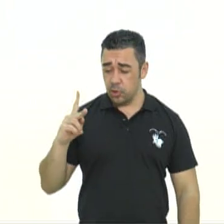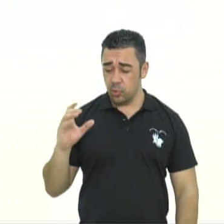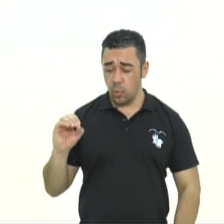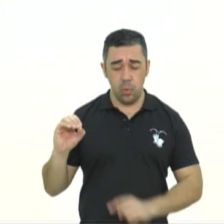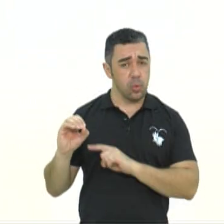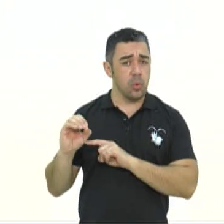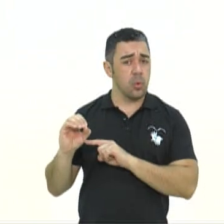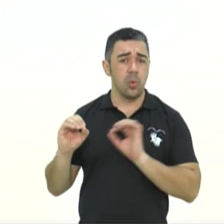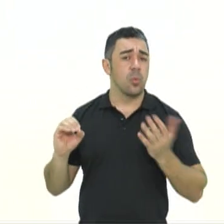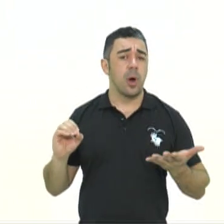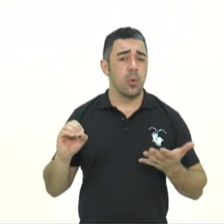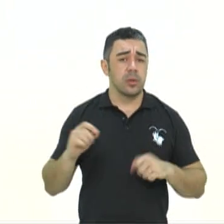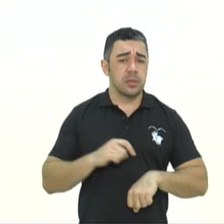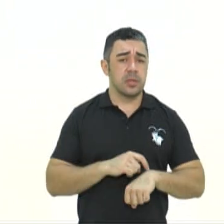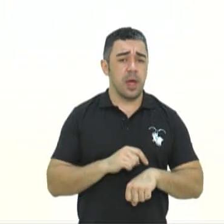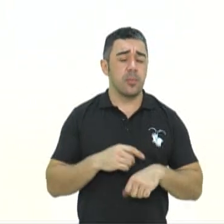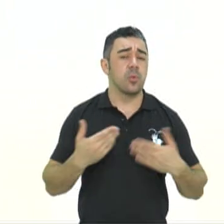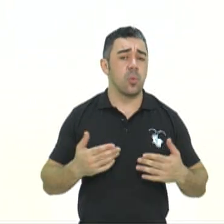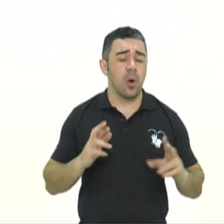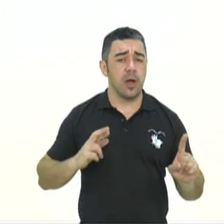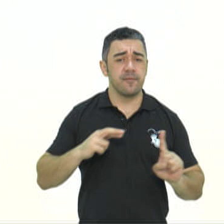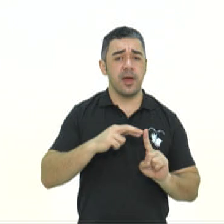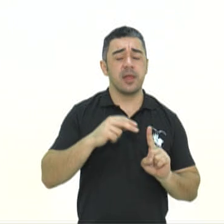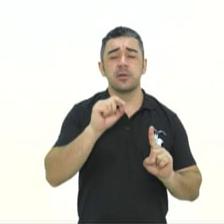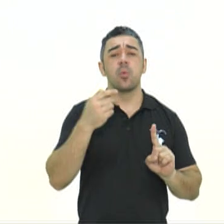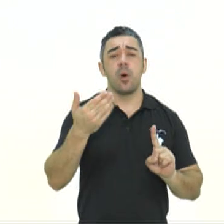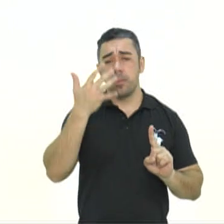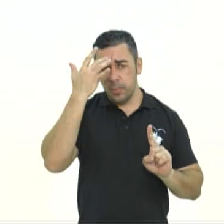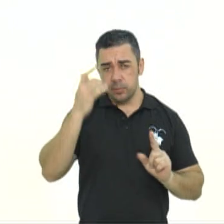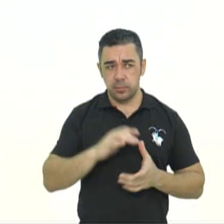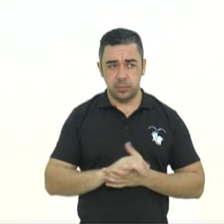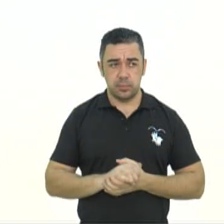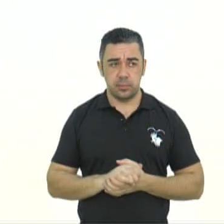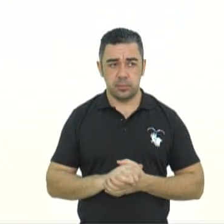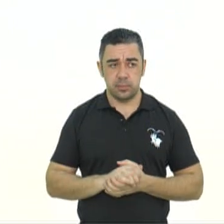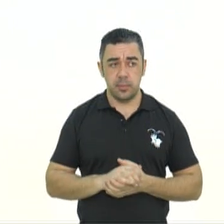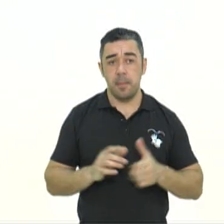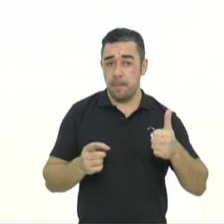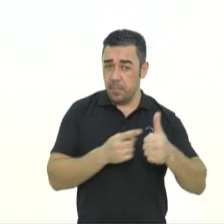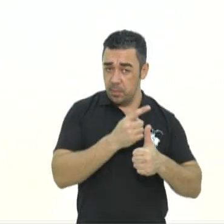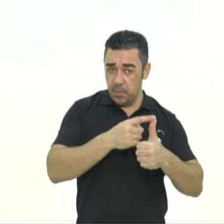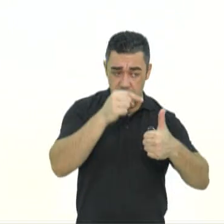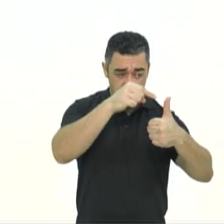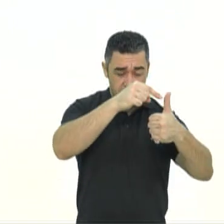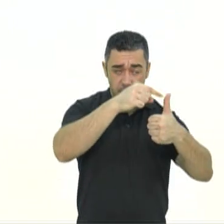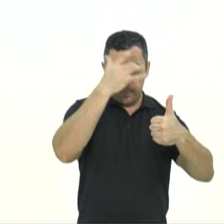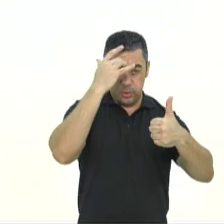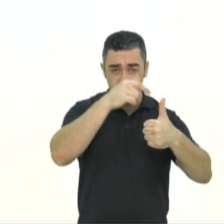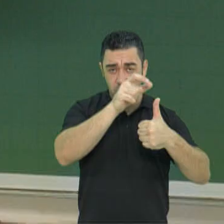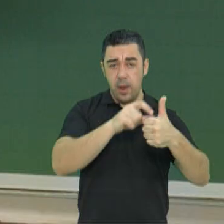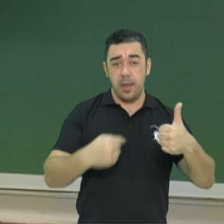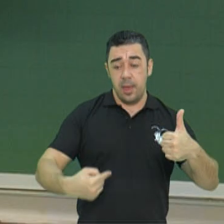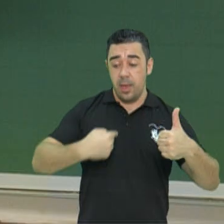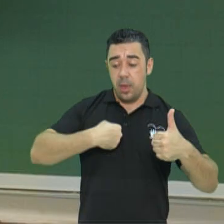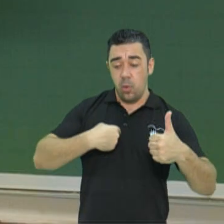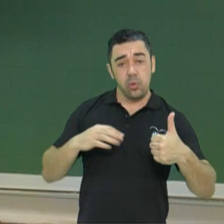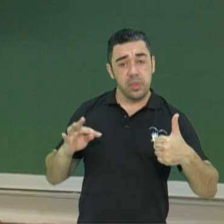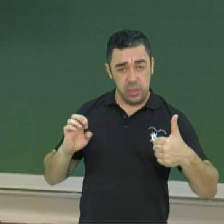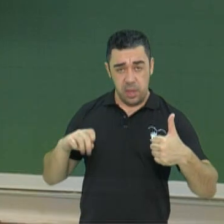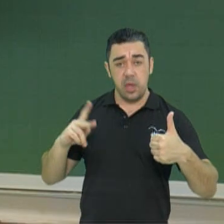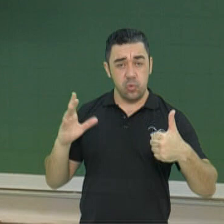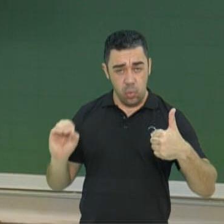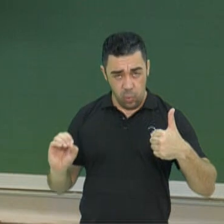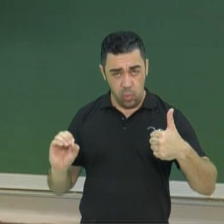qual tempo e a qual pessoa ele se refere? Então, tenho, primeira pessoa do singular, ou seja,